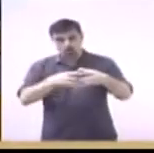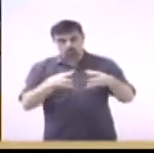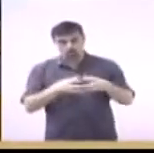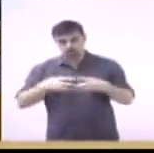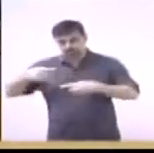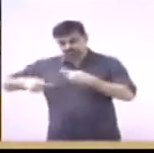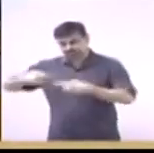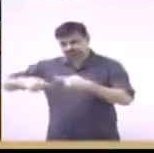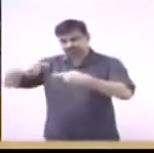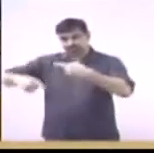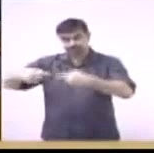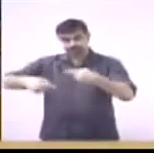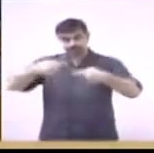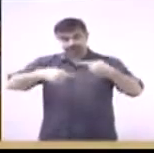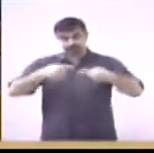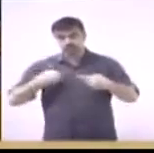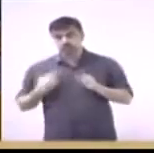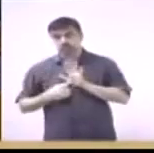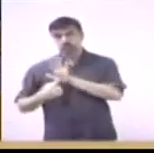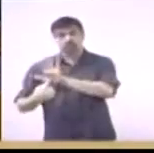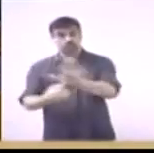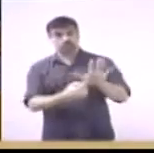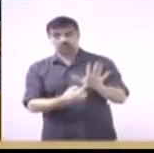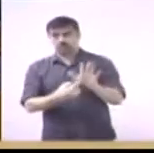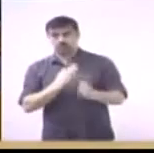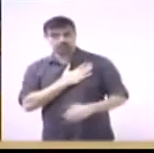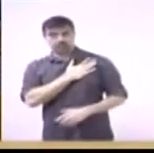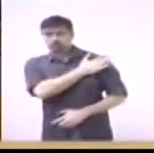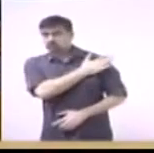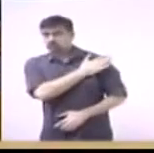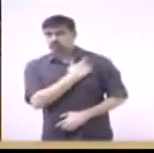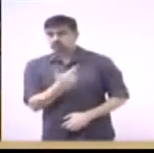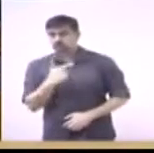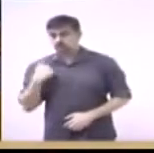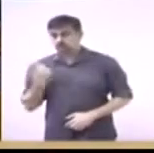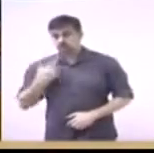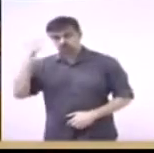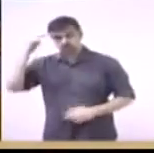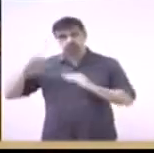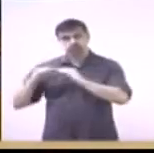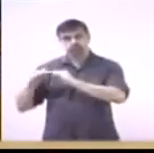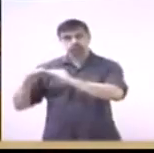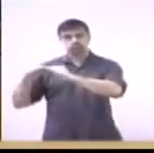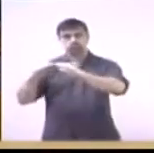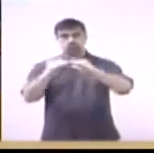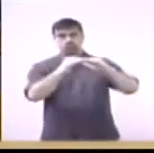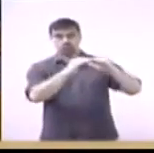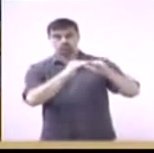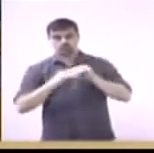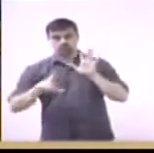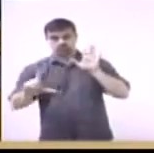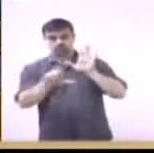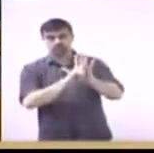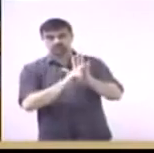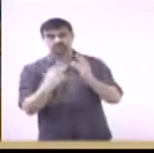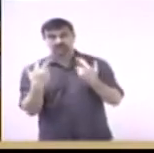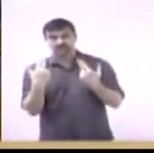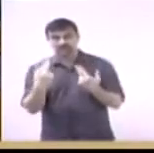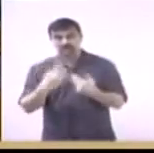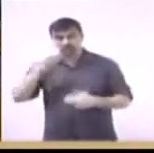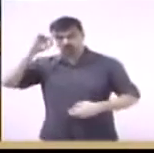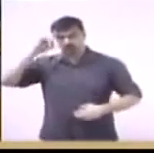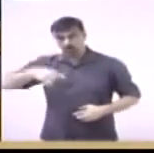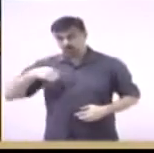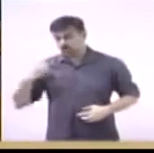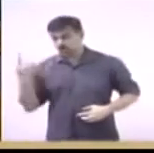bem claro isso, que não é nenhum tipo de discriminação. Nós somos iguais perante a lei e, como diz o mandamento, nós temos